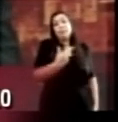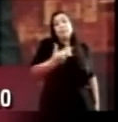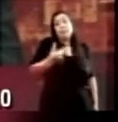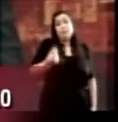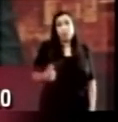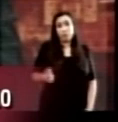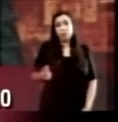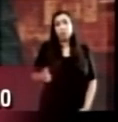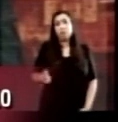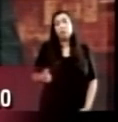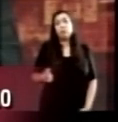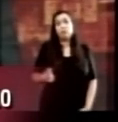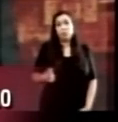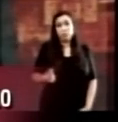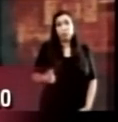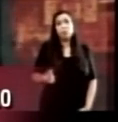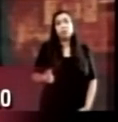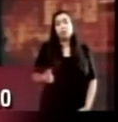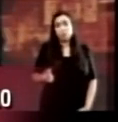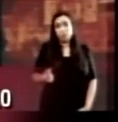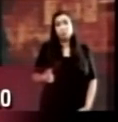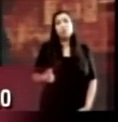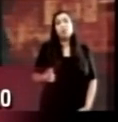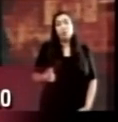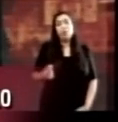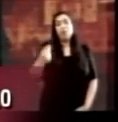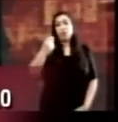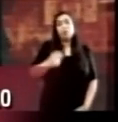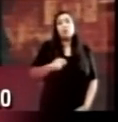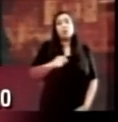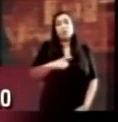lives, falamos para que ocorra.